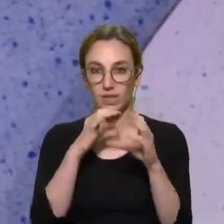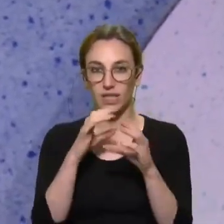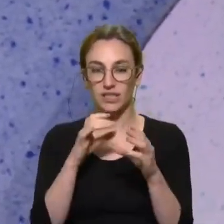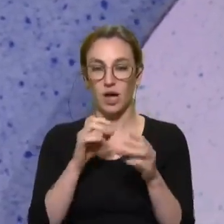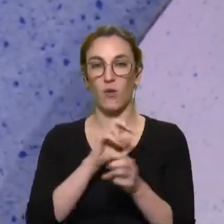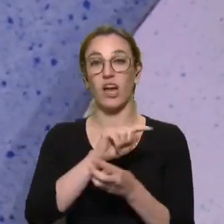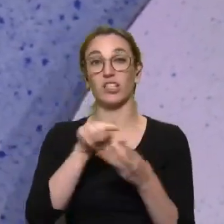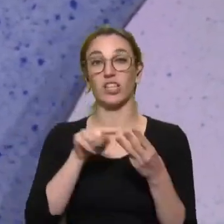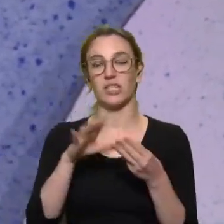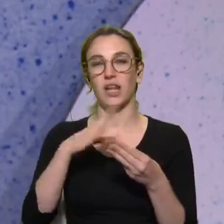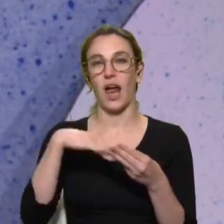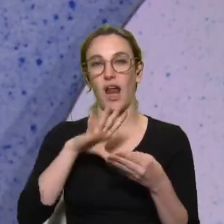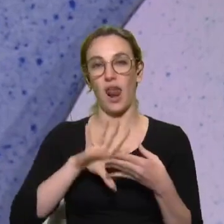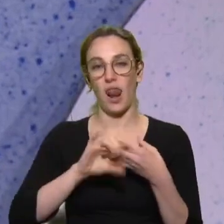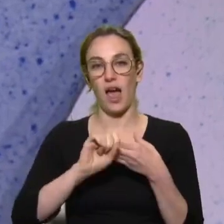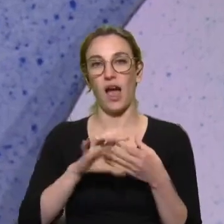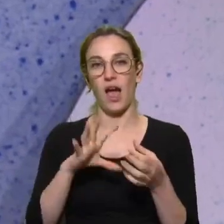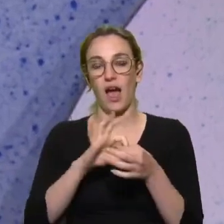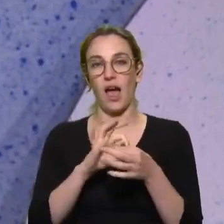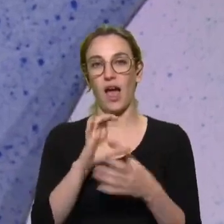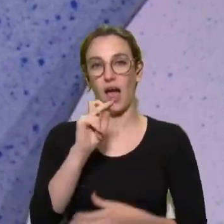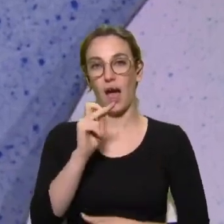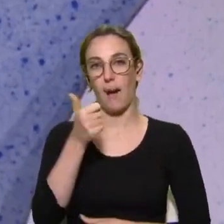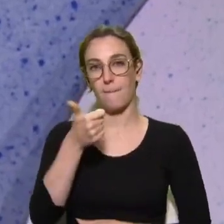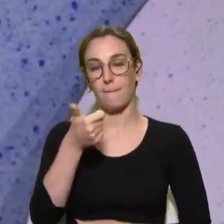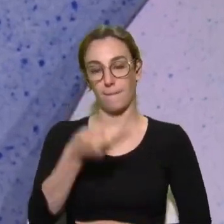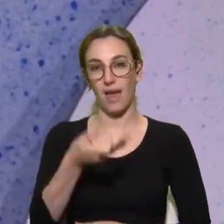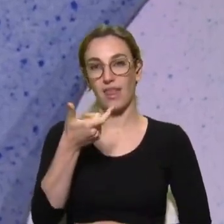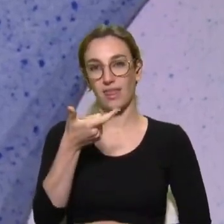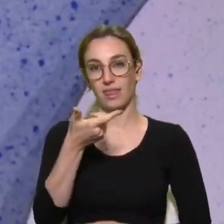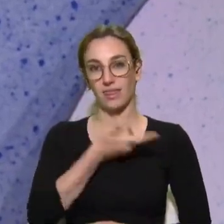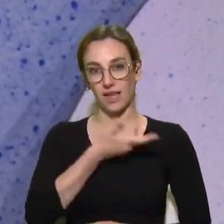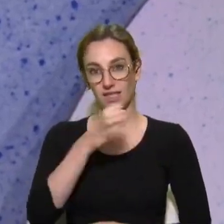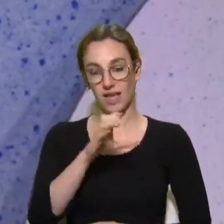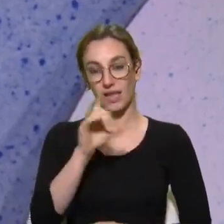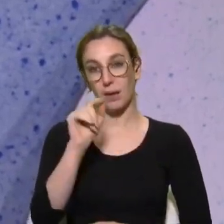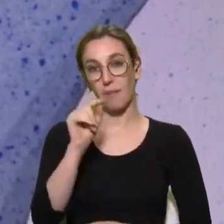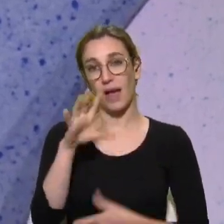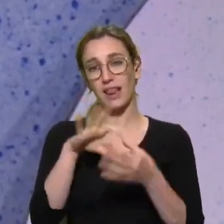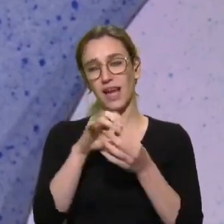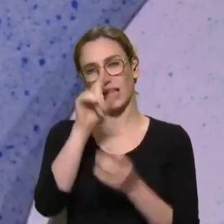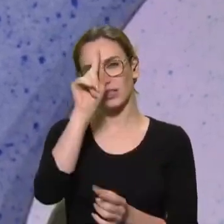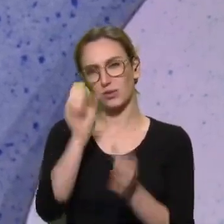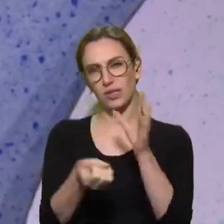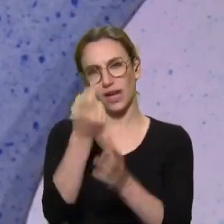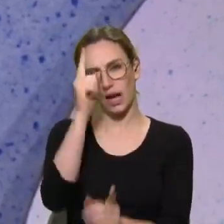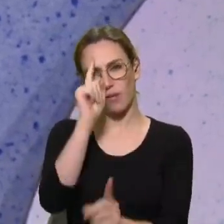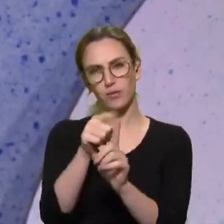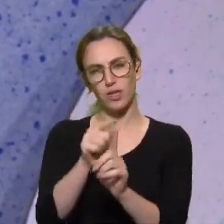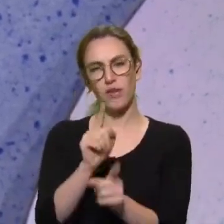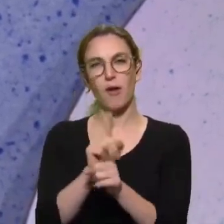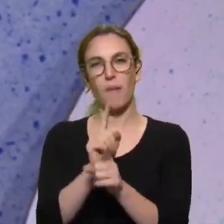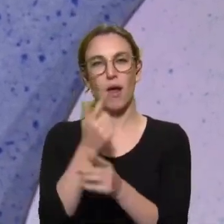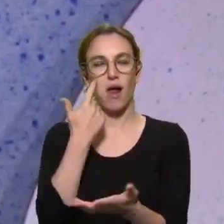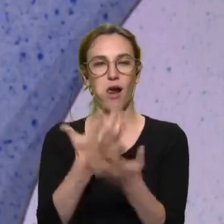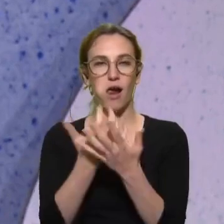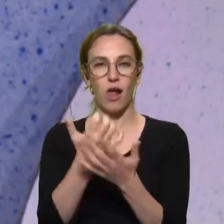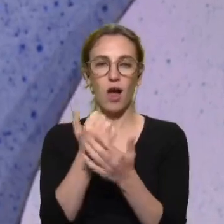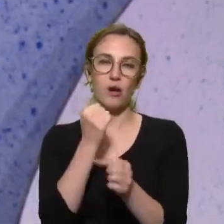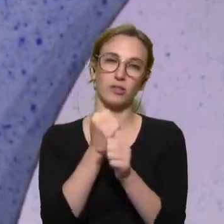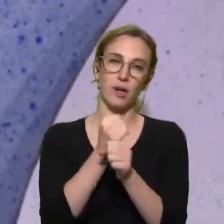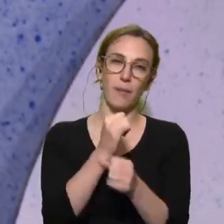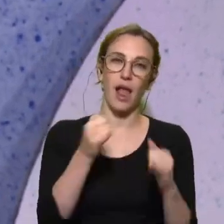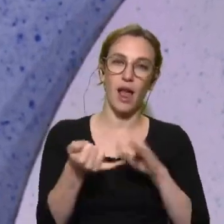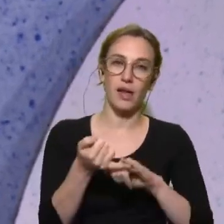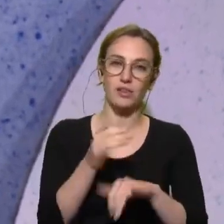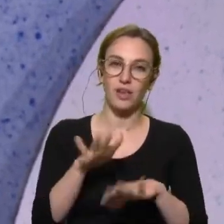temos mais associados e onde desenvolvemos mais iniciativas, e foi criado com o objetivo justamente de dar maior visibilidade ao trabalho que também a associação